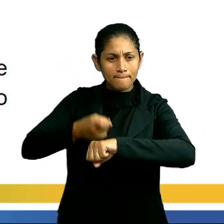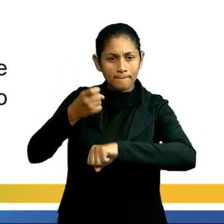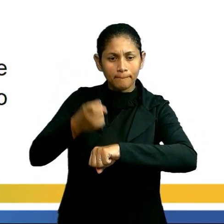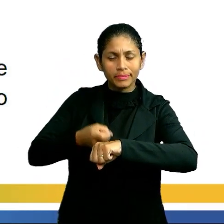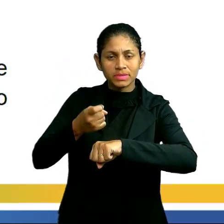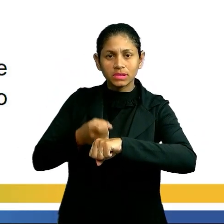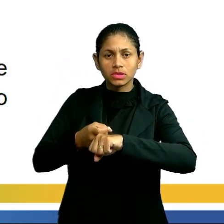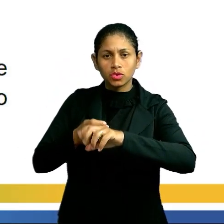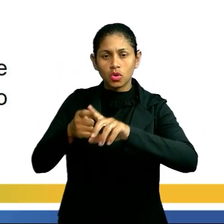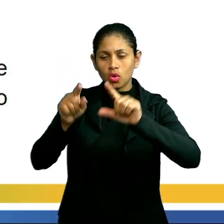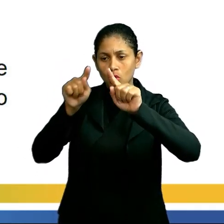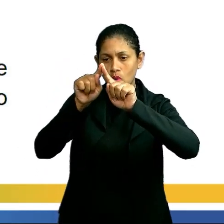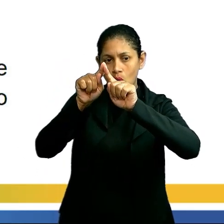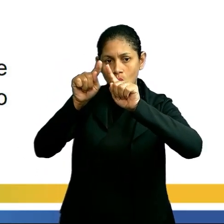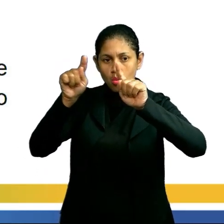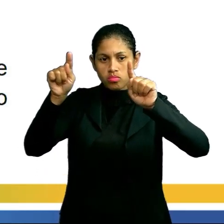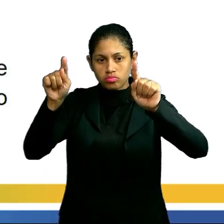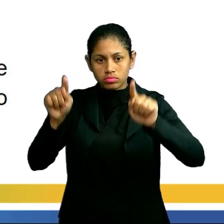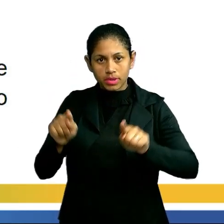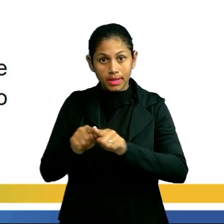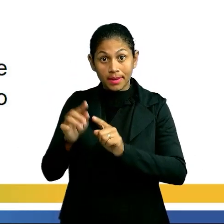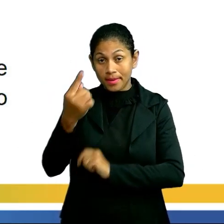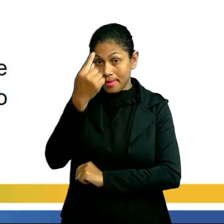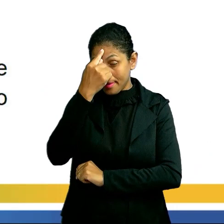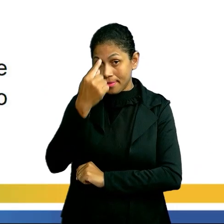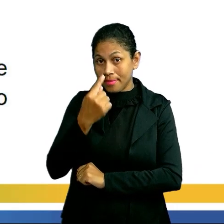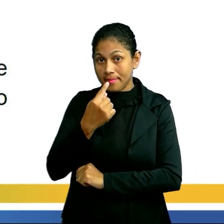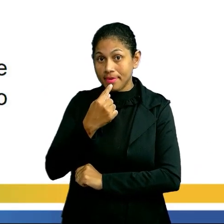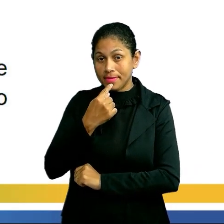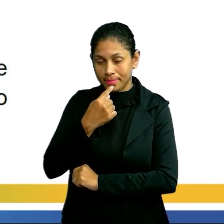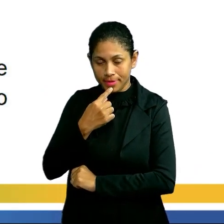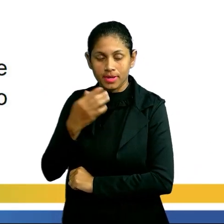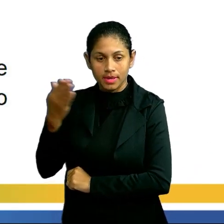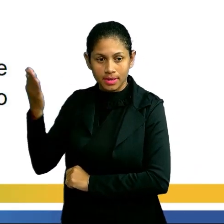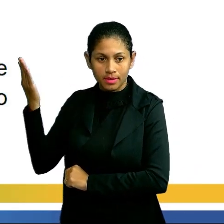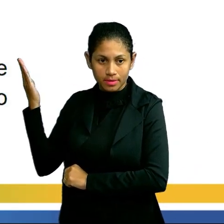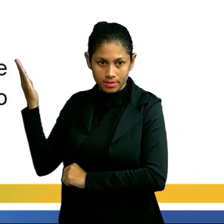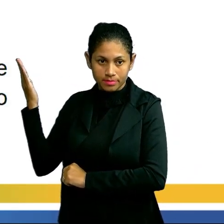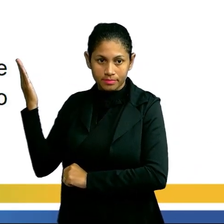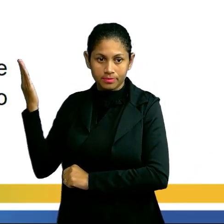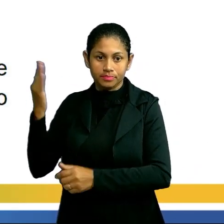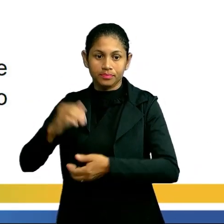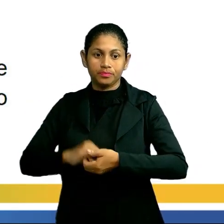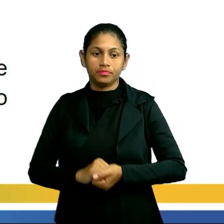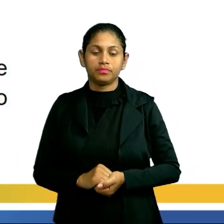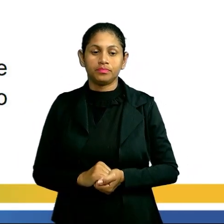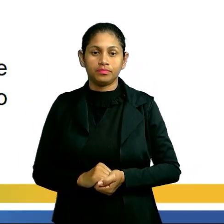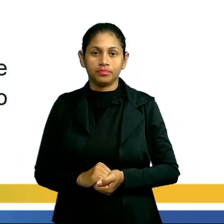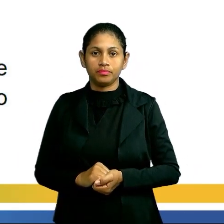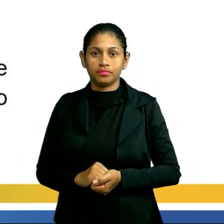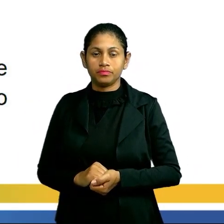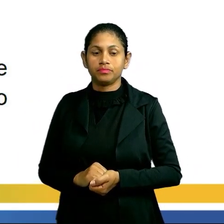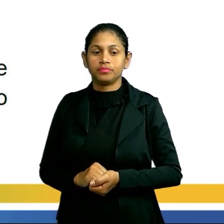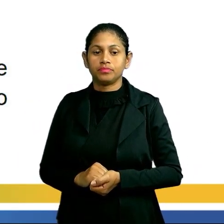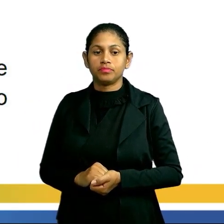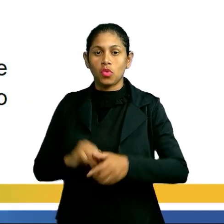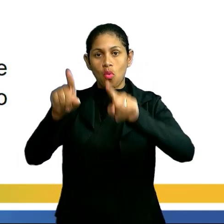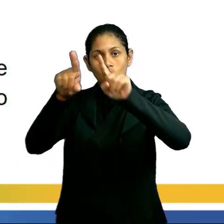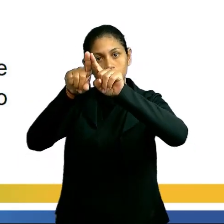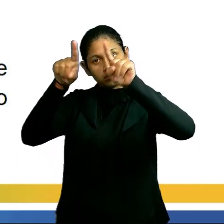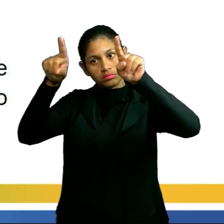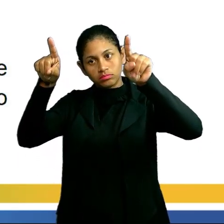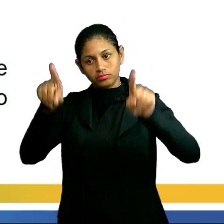a armação esquematizada. Então, aqui temos uma armação que está no formato quadrado, ao qual ele tem